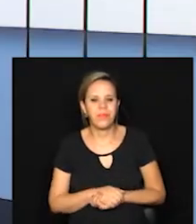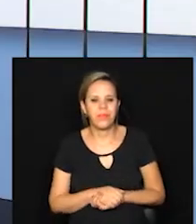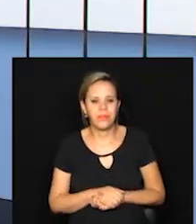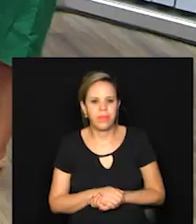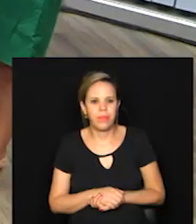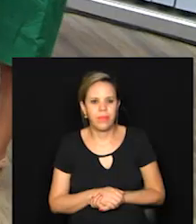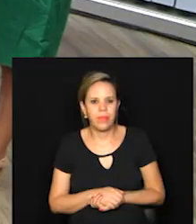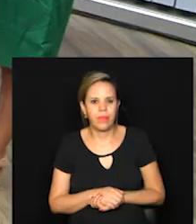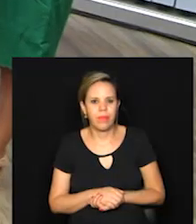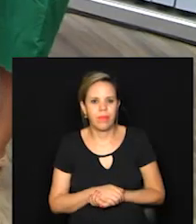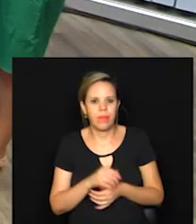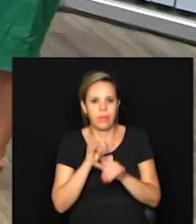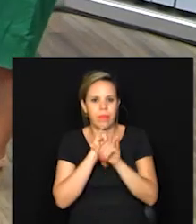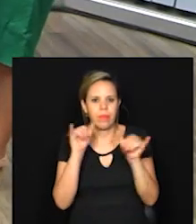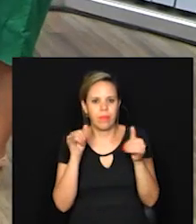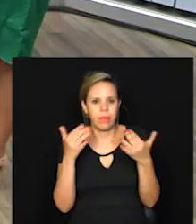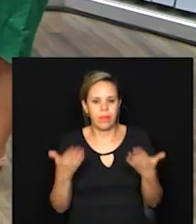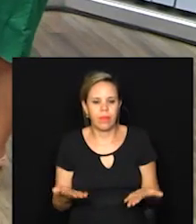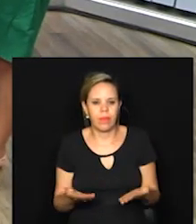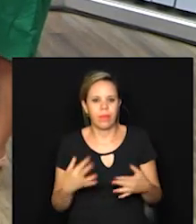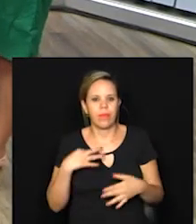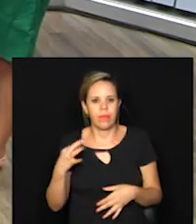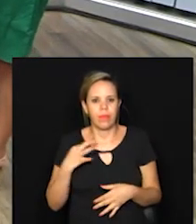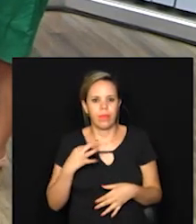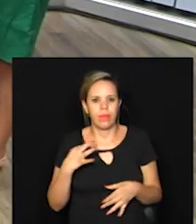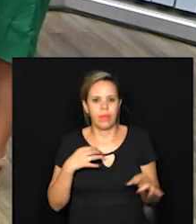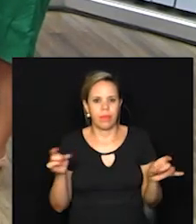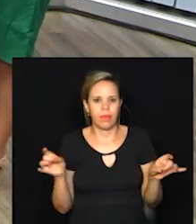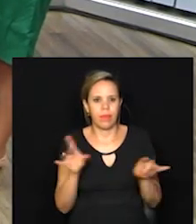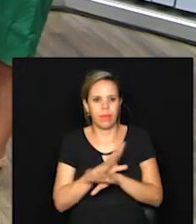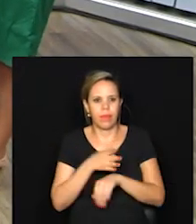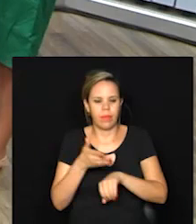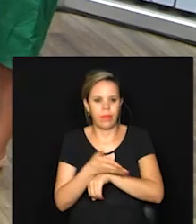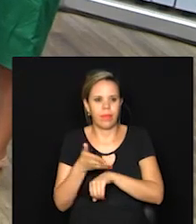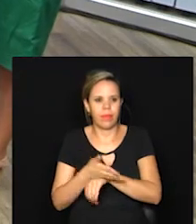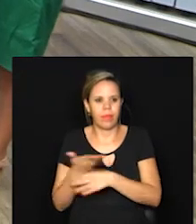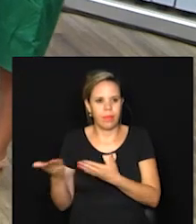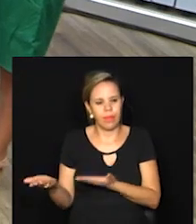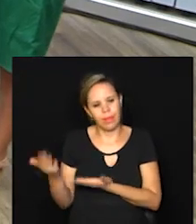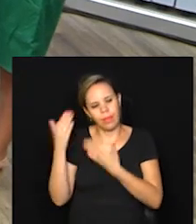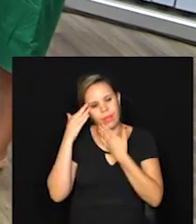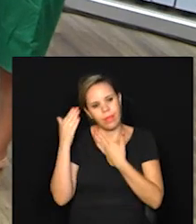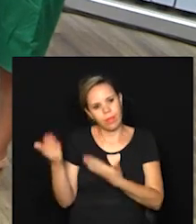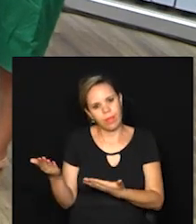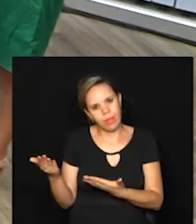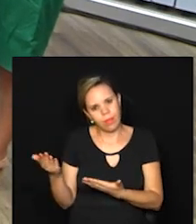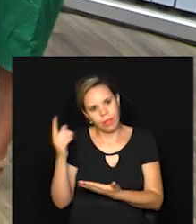E com esse anúncio aí de voluntários, eu encerro a minha participação. Muito